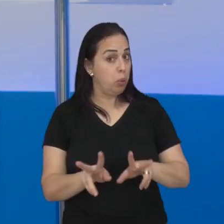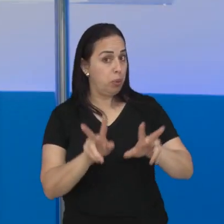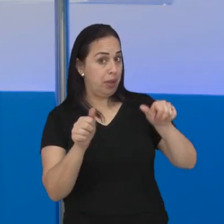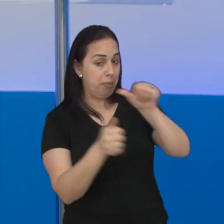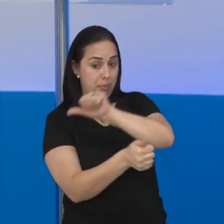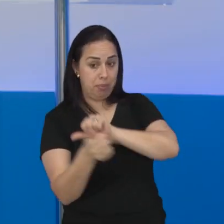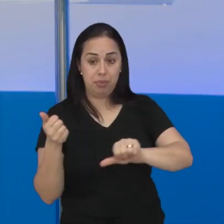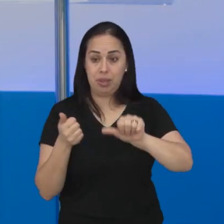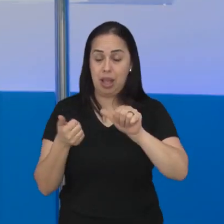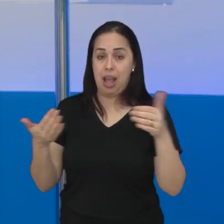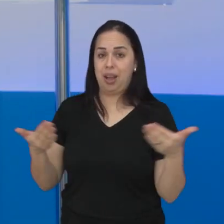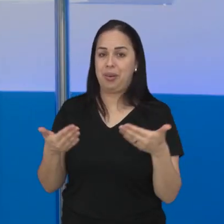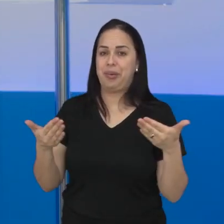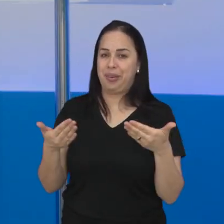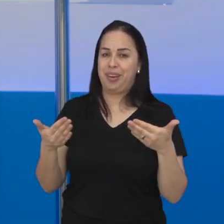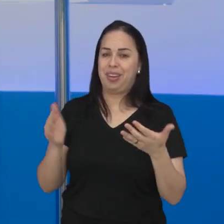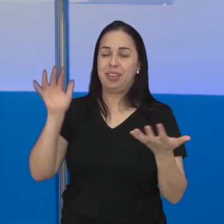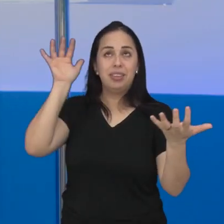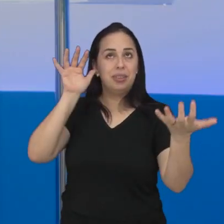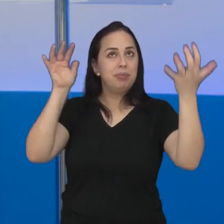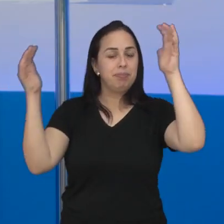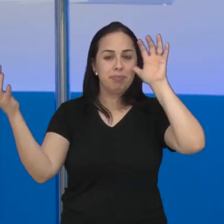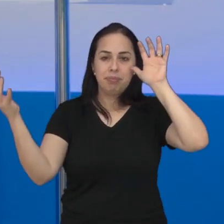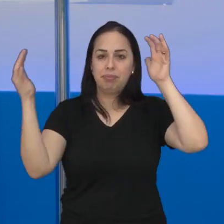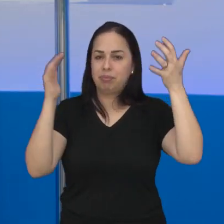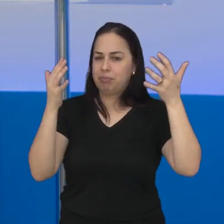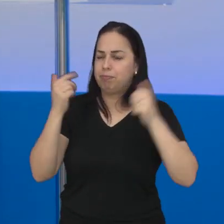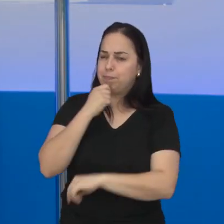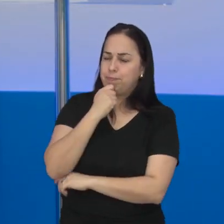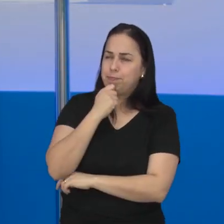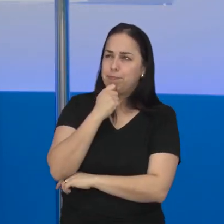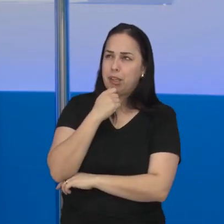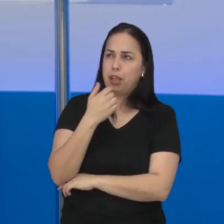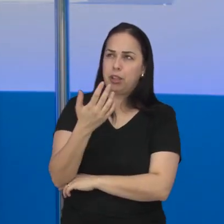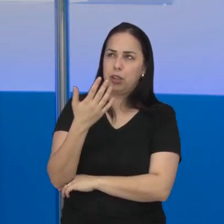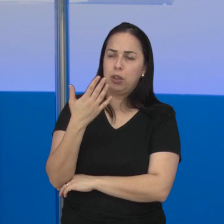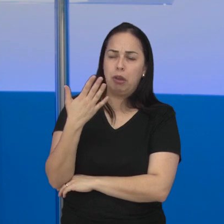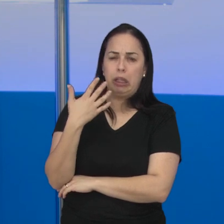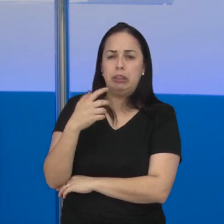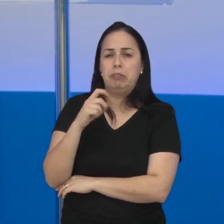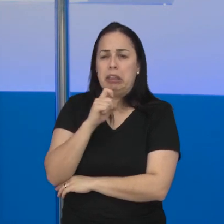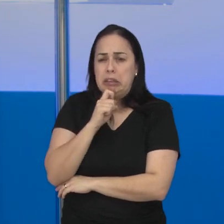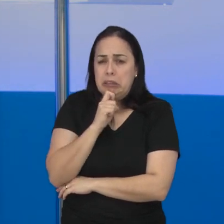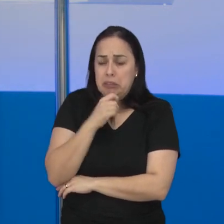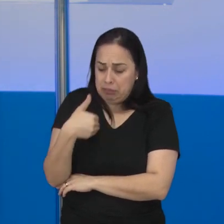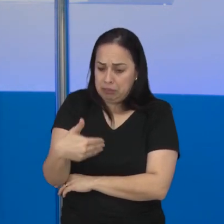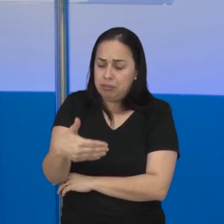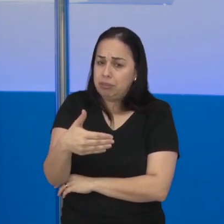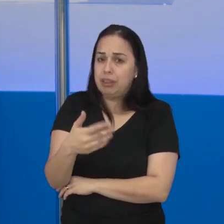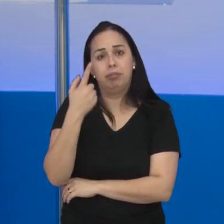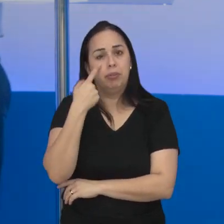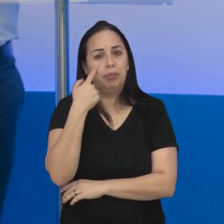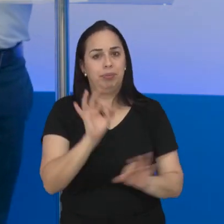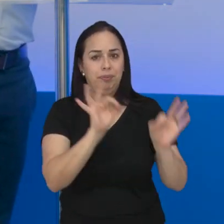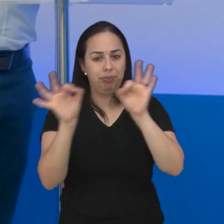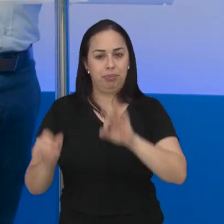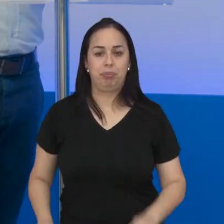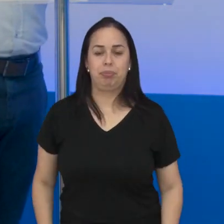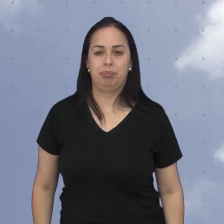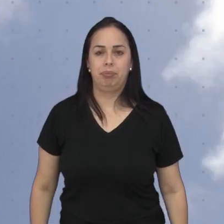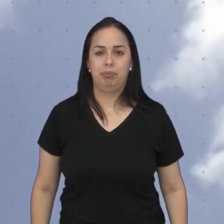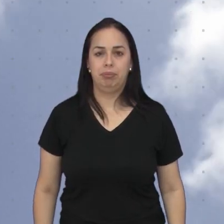por exemplo, né, que tem um número muito grande de pessoas na fila de espera. Aí os critérios são diferentes, mas